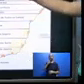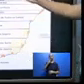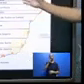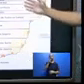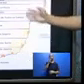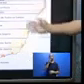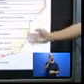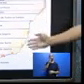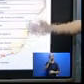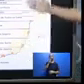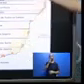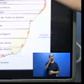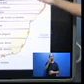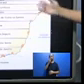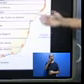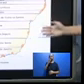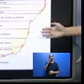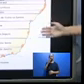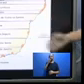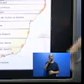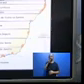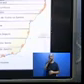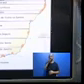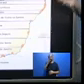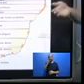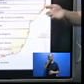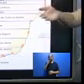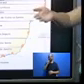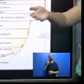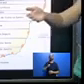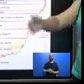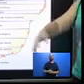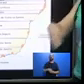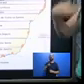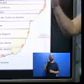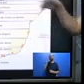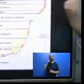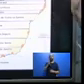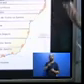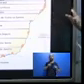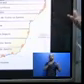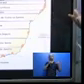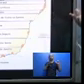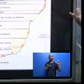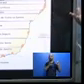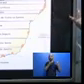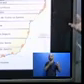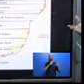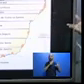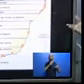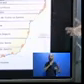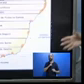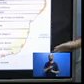muitas dessa cena aqui, dessa imagem. Aí, como tem na sua apostila, você já deve ter visto em outro lugar. Gente, o